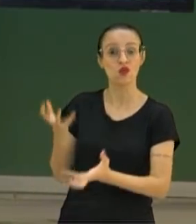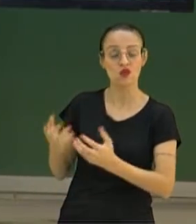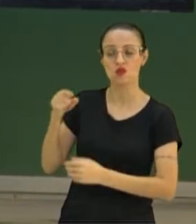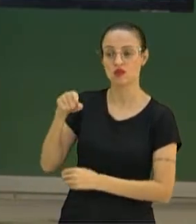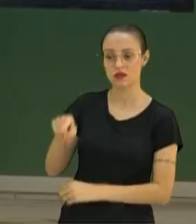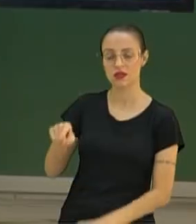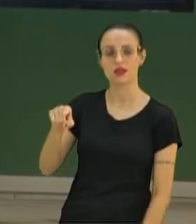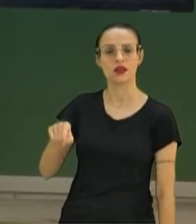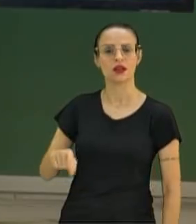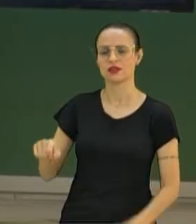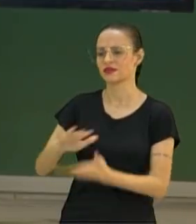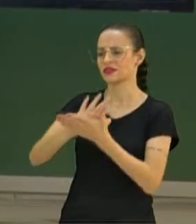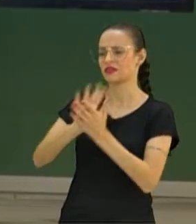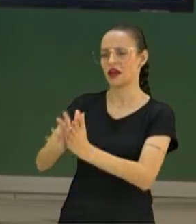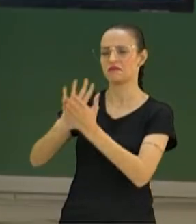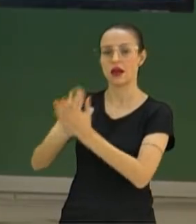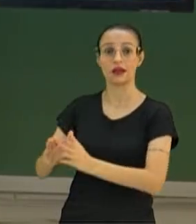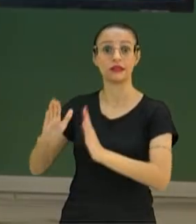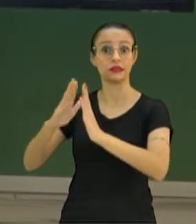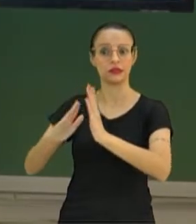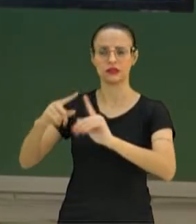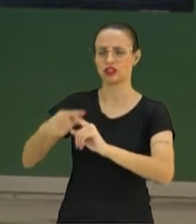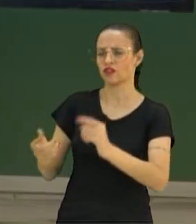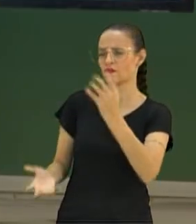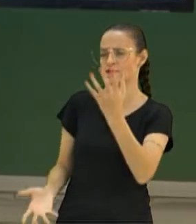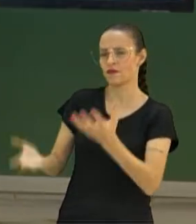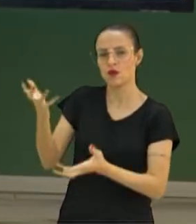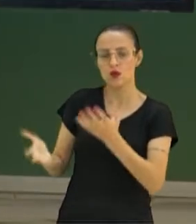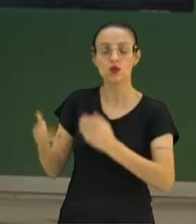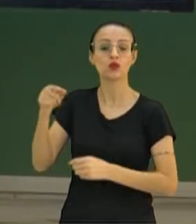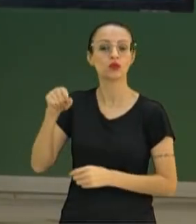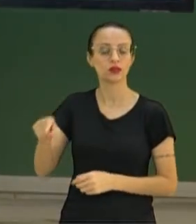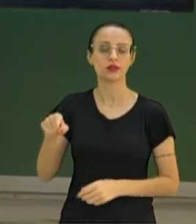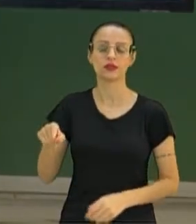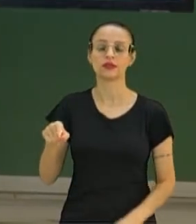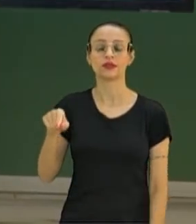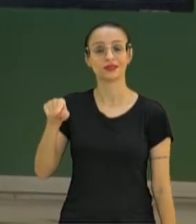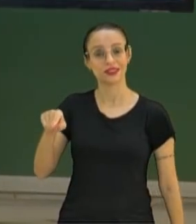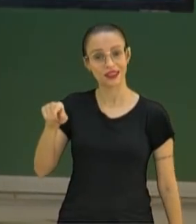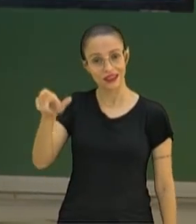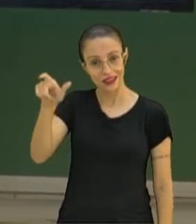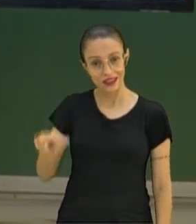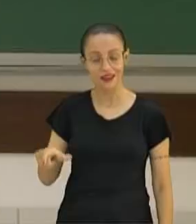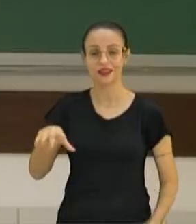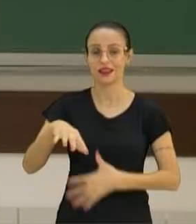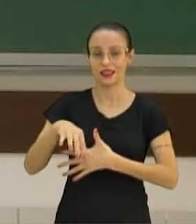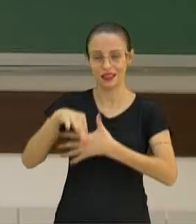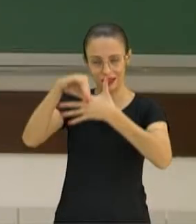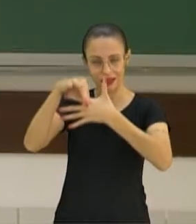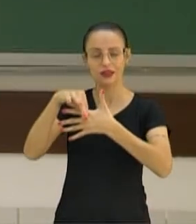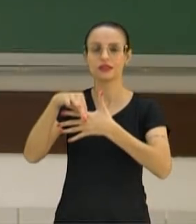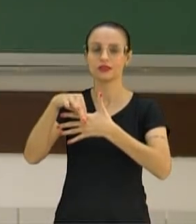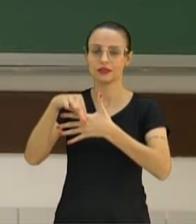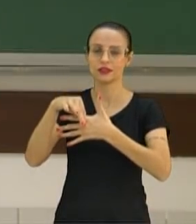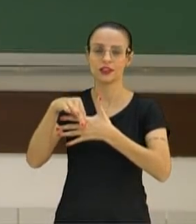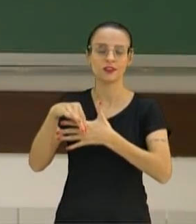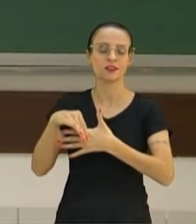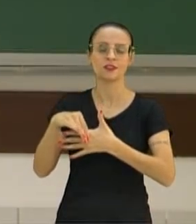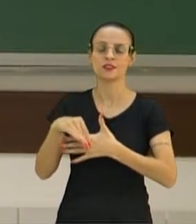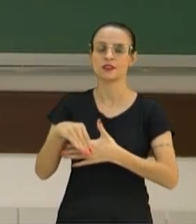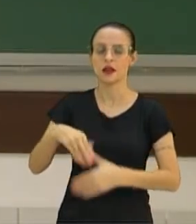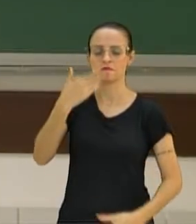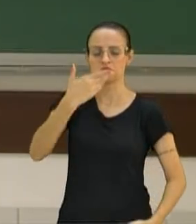de Canudos, destruíram a igreja de Canudos, né? E o corpo de Antônio Conselheiro vai ser decapitado